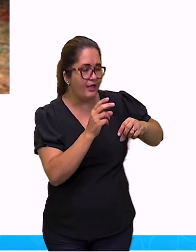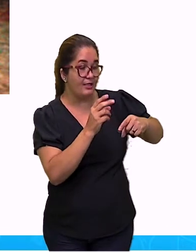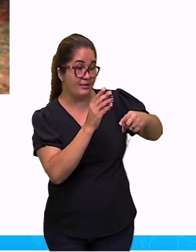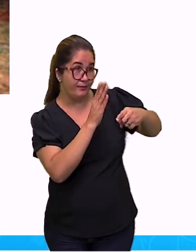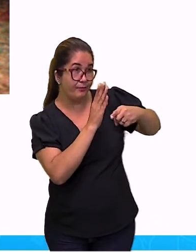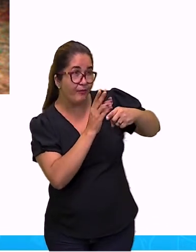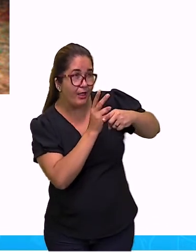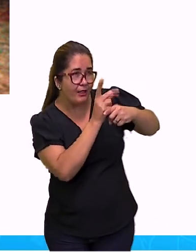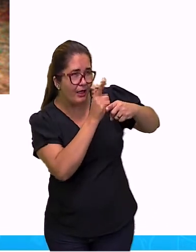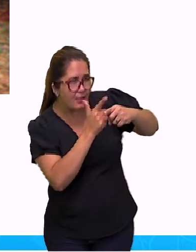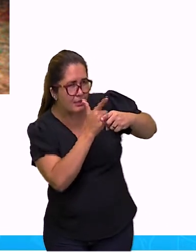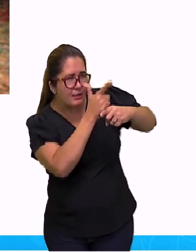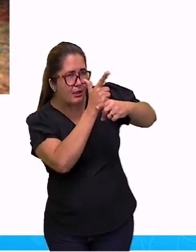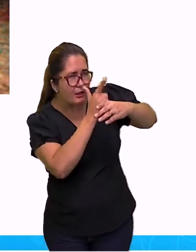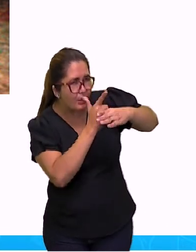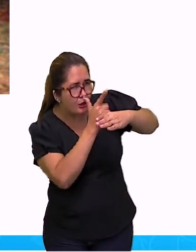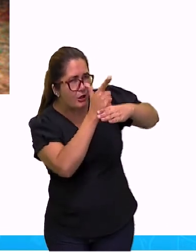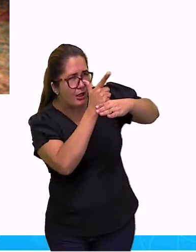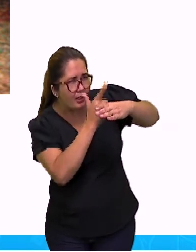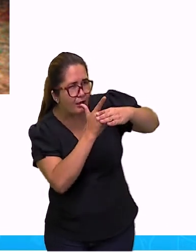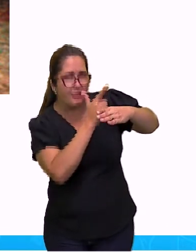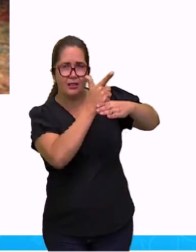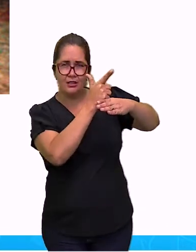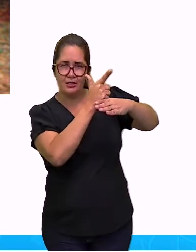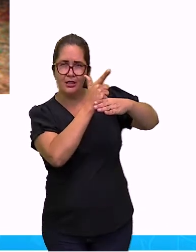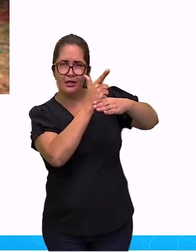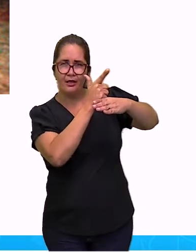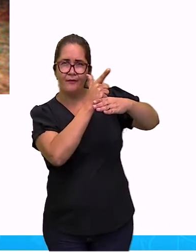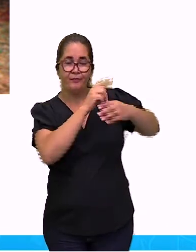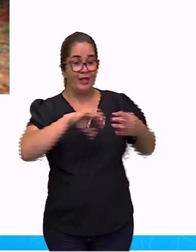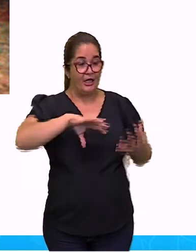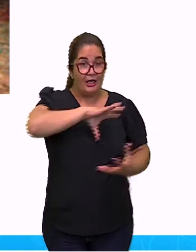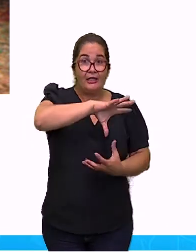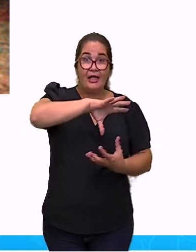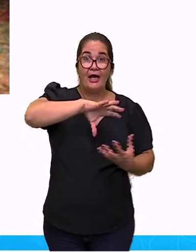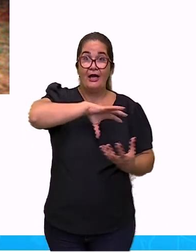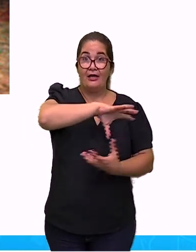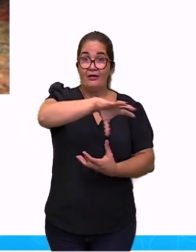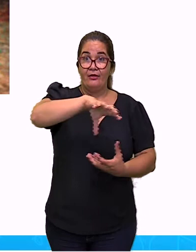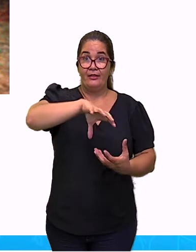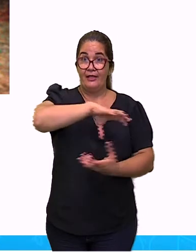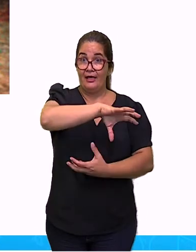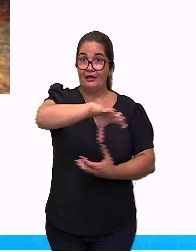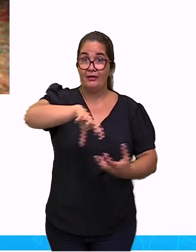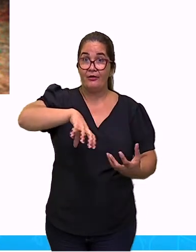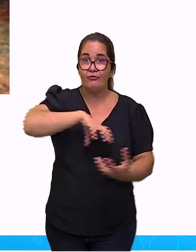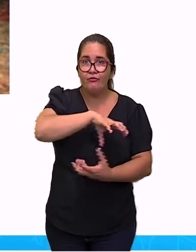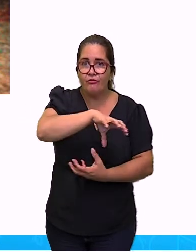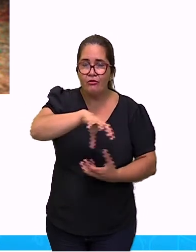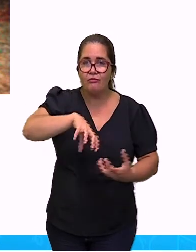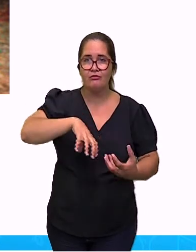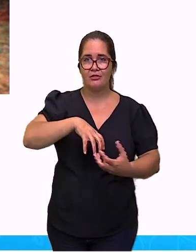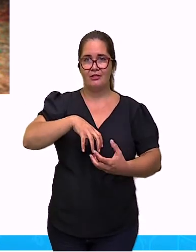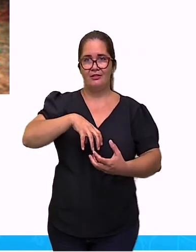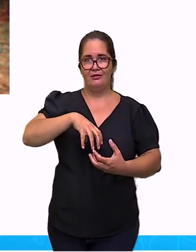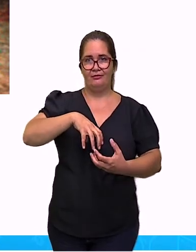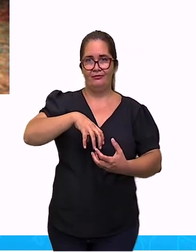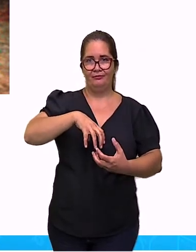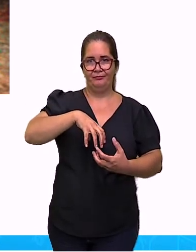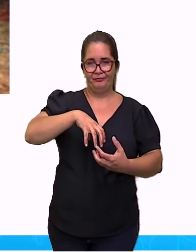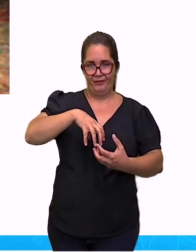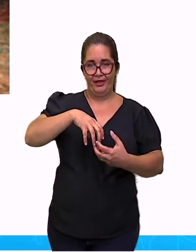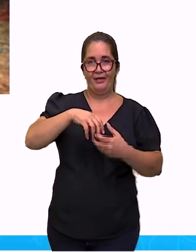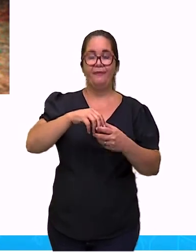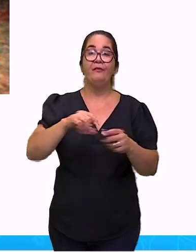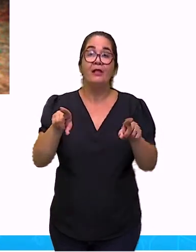história bem longa, mas muito interessante, que além de retratar a natureza, ele retrata o momento que a